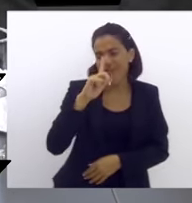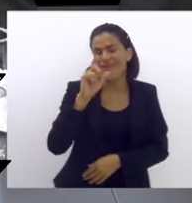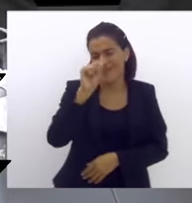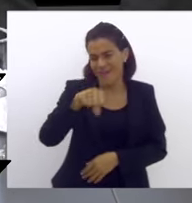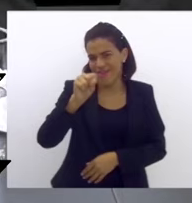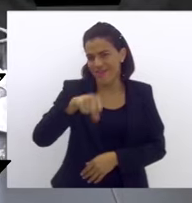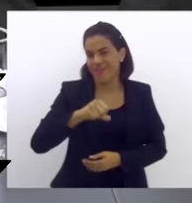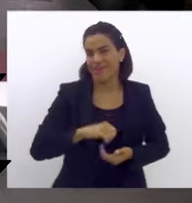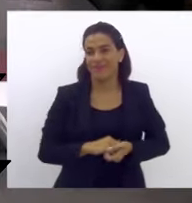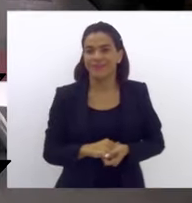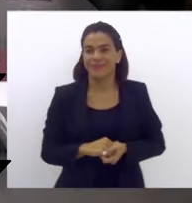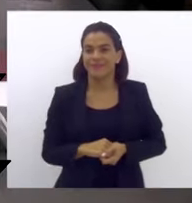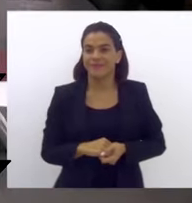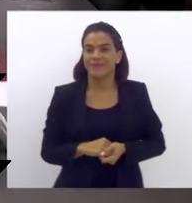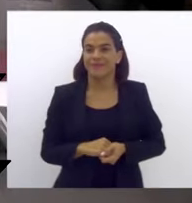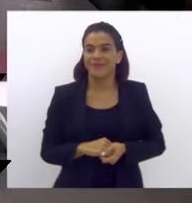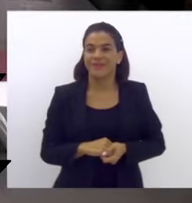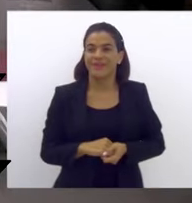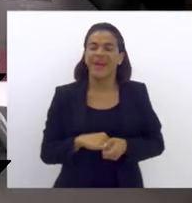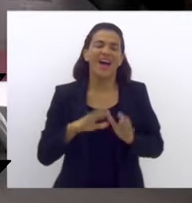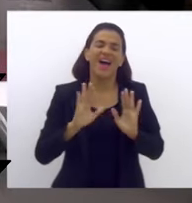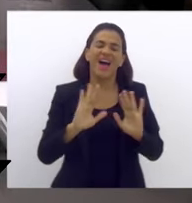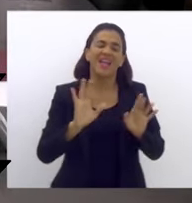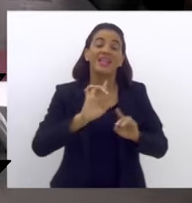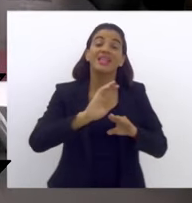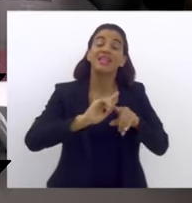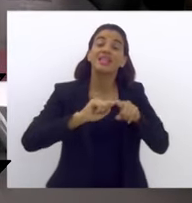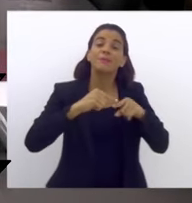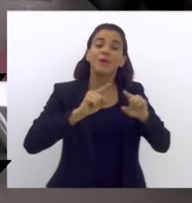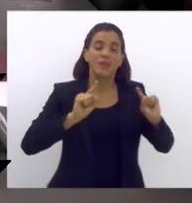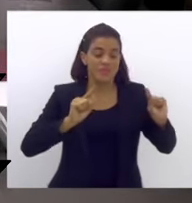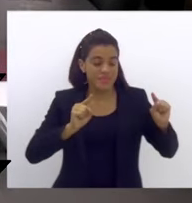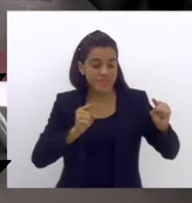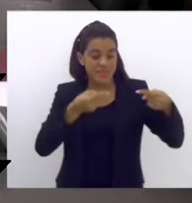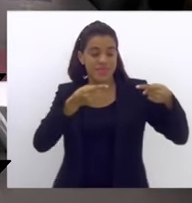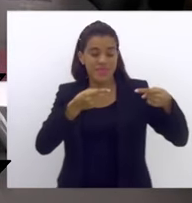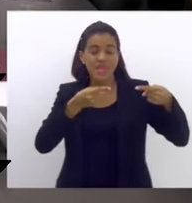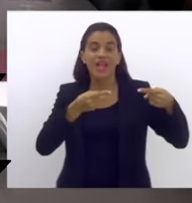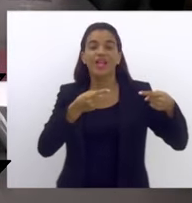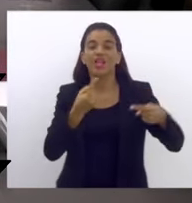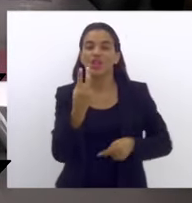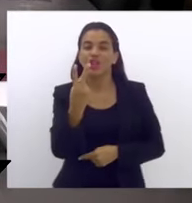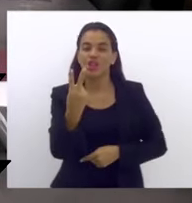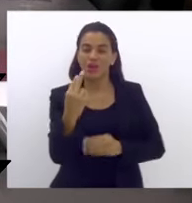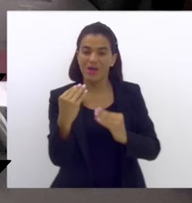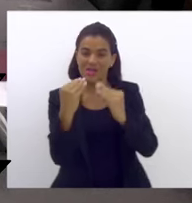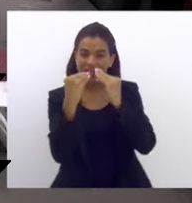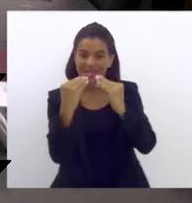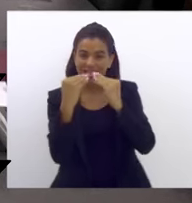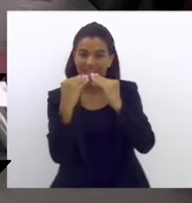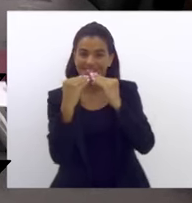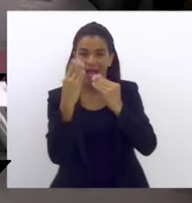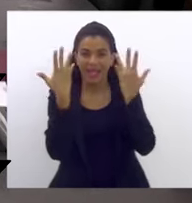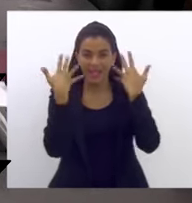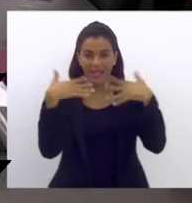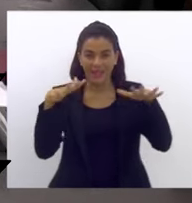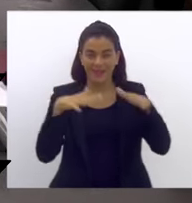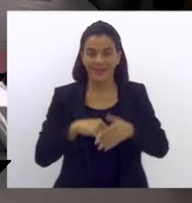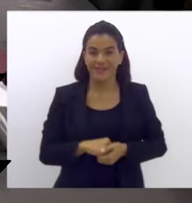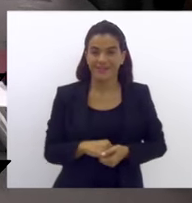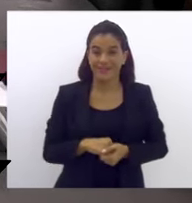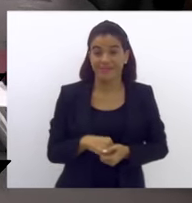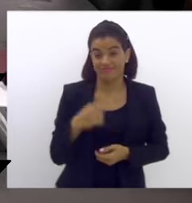M bom vamos tirar isso a Li uma aposta módica de dois sanduíches naturais você por favor